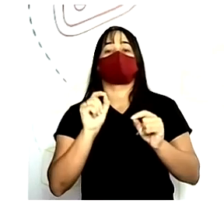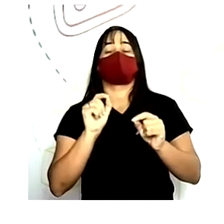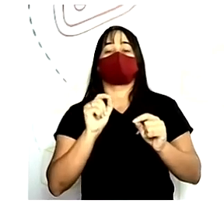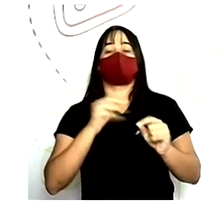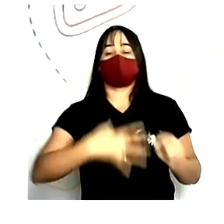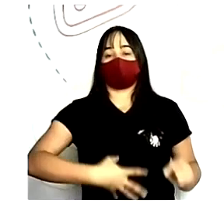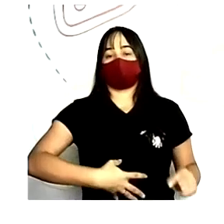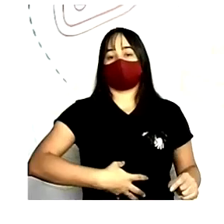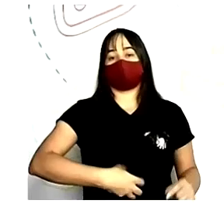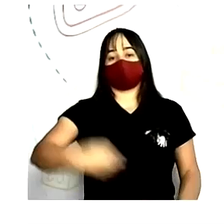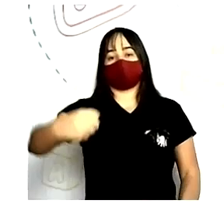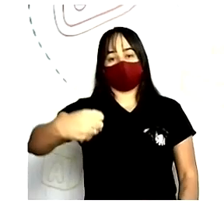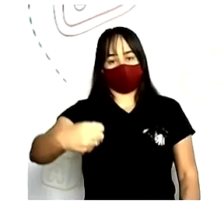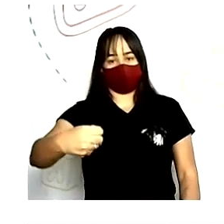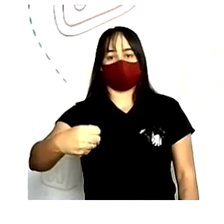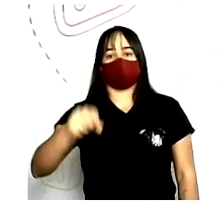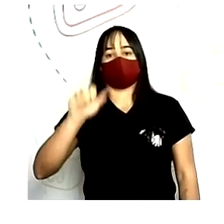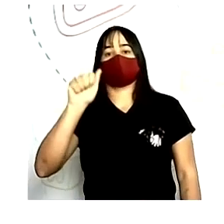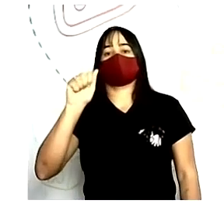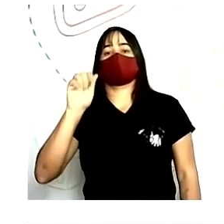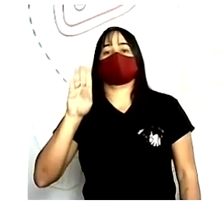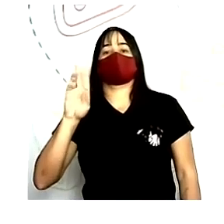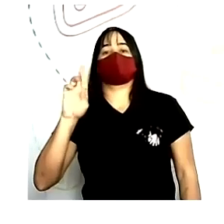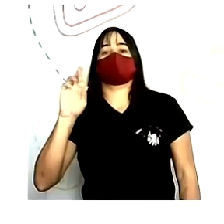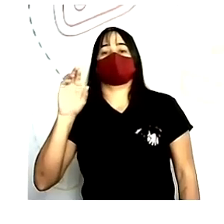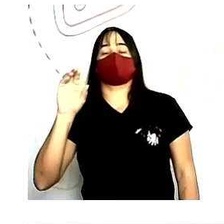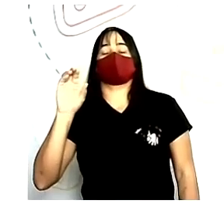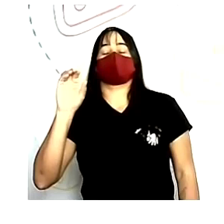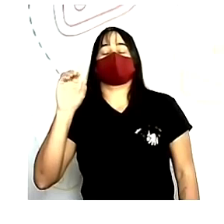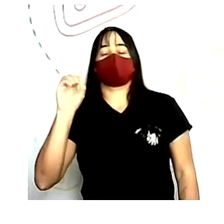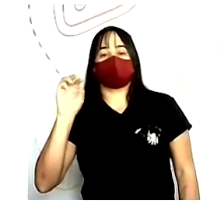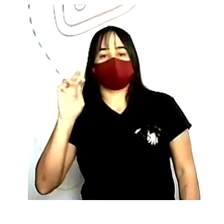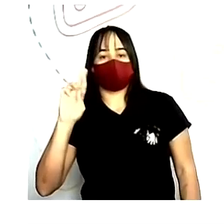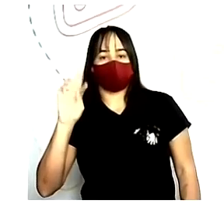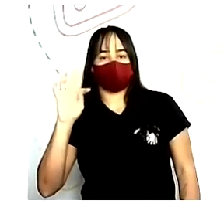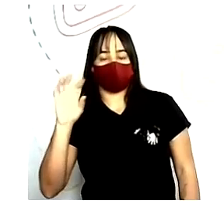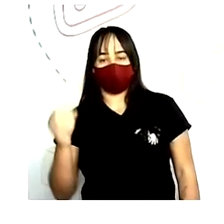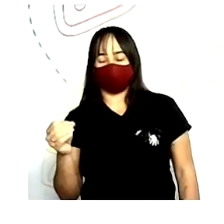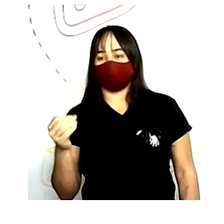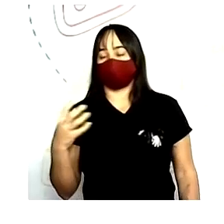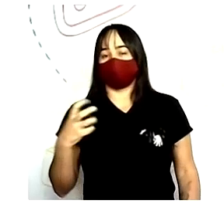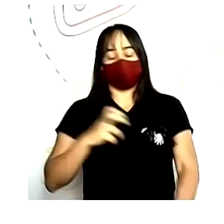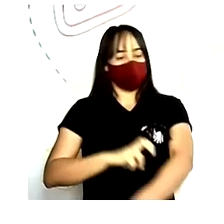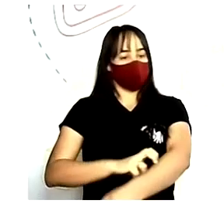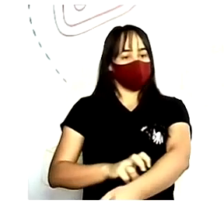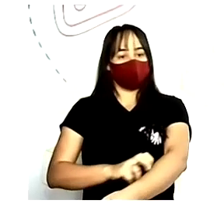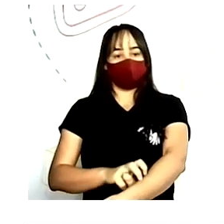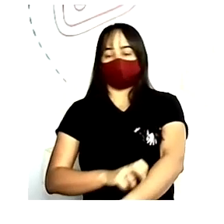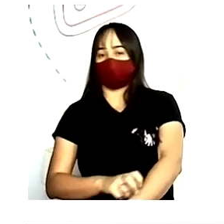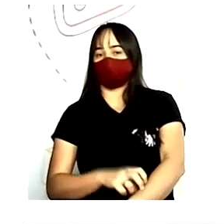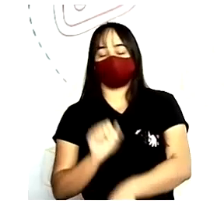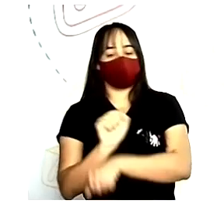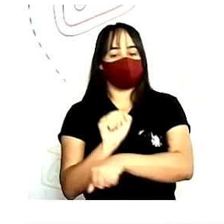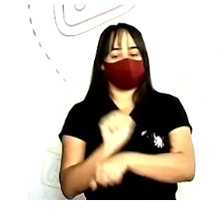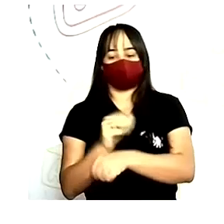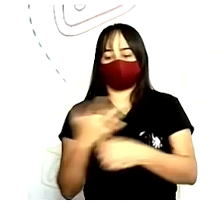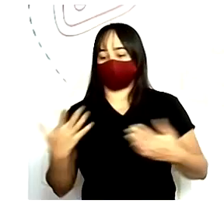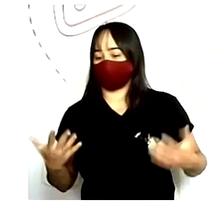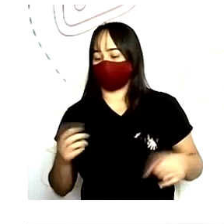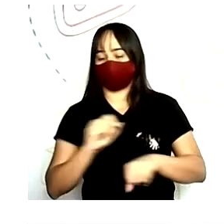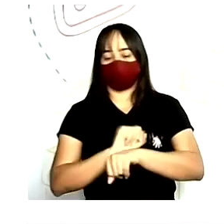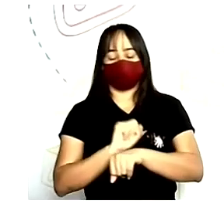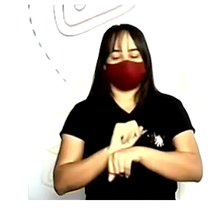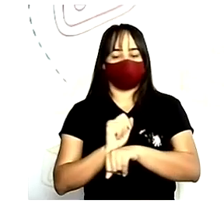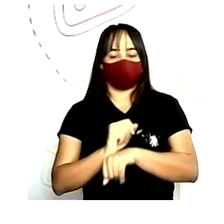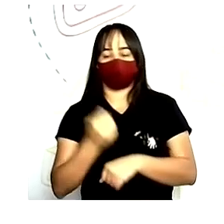jovem, tanto a menina quanto o menino, fica muito nervoso nessa situação. Eles não estavam esperando aquilo. Eles não queriam uma gravidez ali, naquele